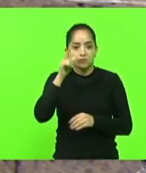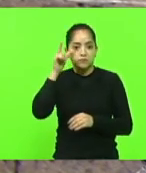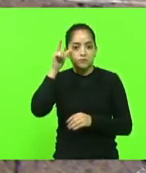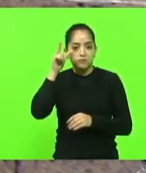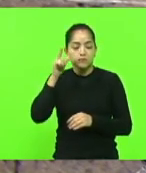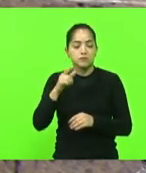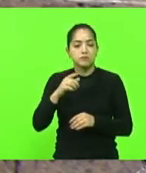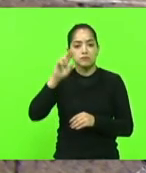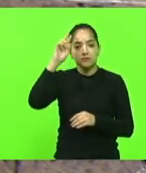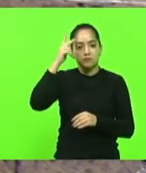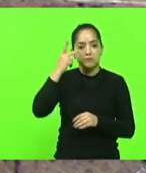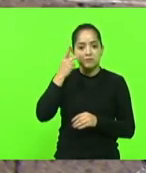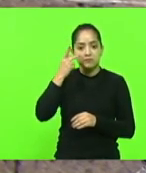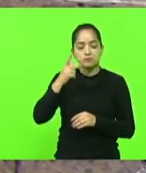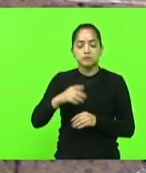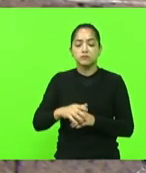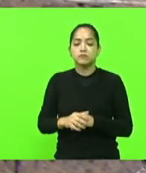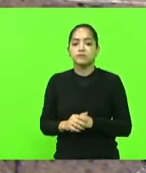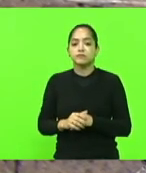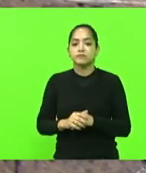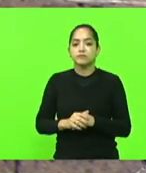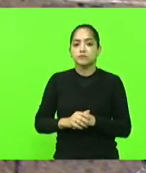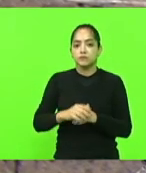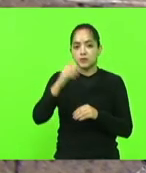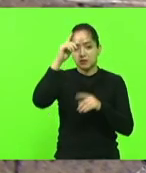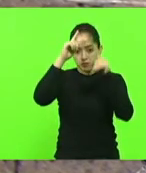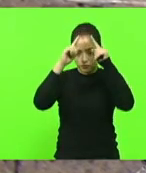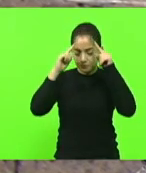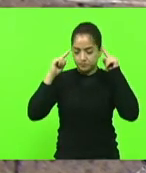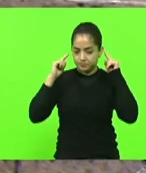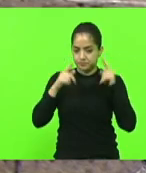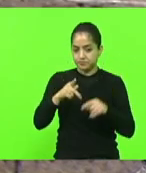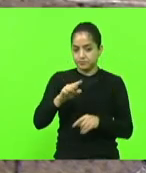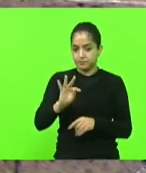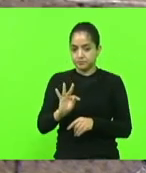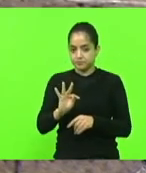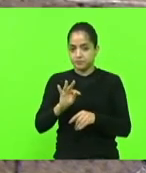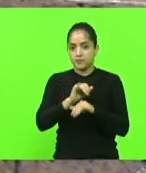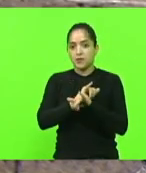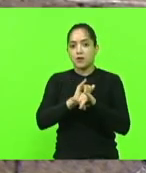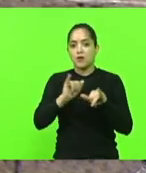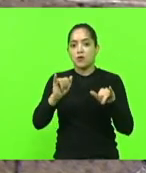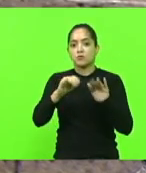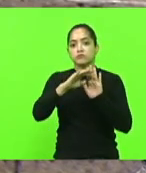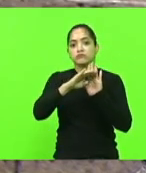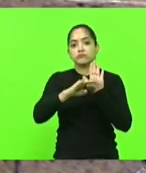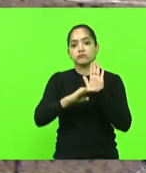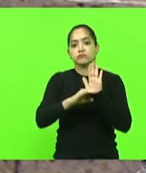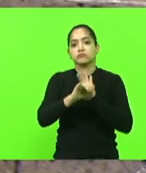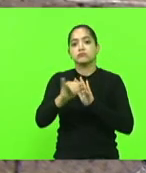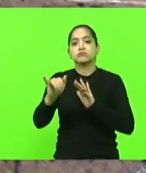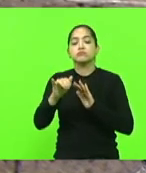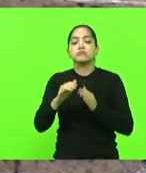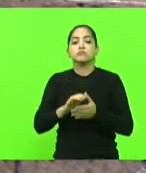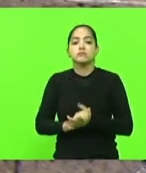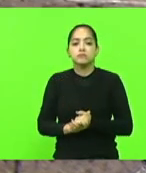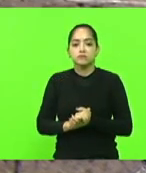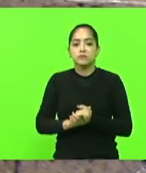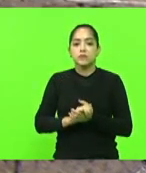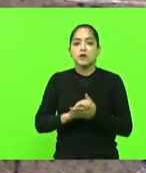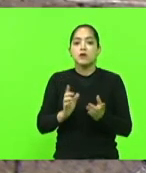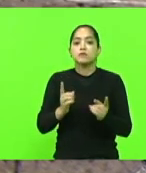Milton Alves, Bloco PSD-PSC e Neudir Sareta, PT. Hora do dia, o senhor presidente comunicou que a Comissão de Constituição e Justiça apresentou parecer contrário aos projetos